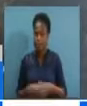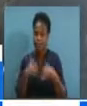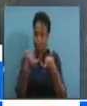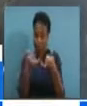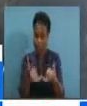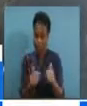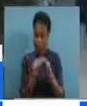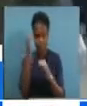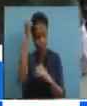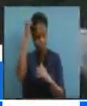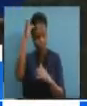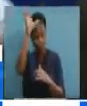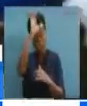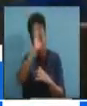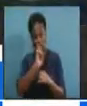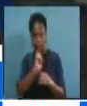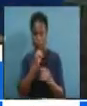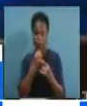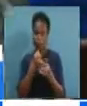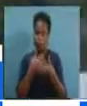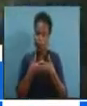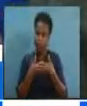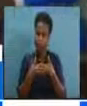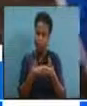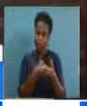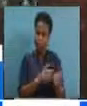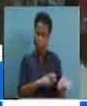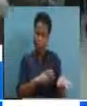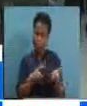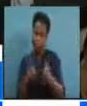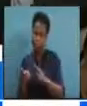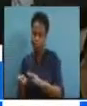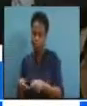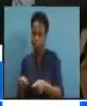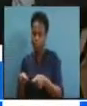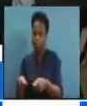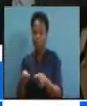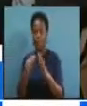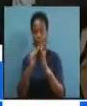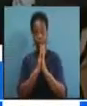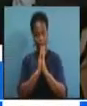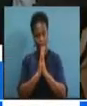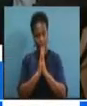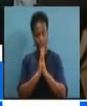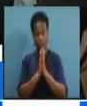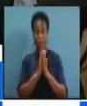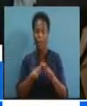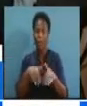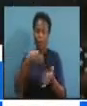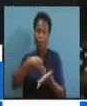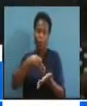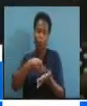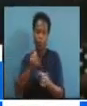Depois do Palácio do Governo, o corpo de Júlio Herbert foi transladado para a Igreja de Nossa Senhora da Graça, no Platô, para